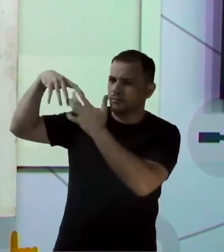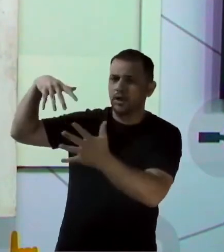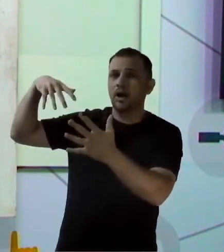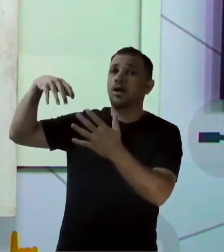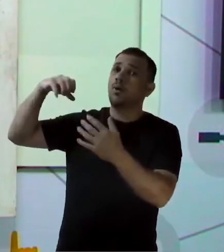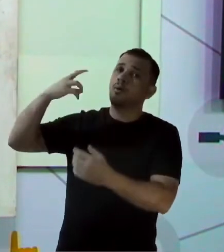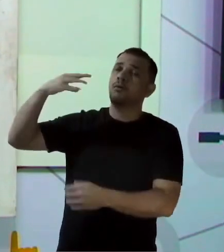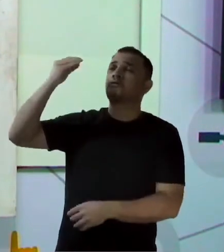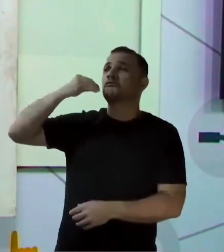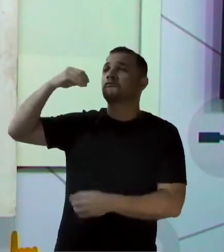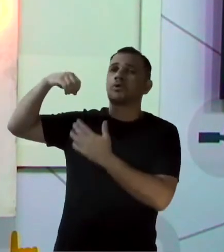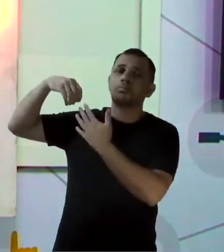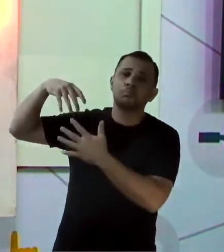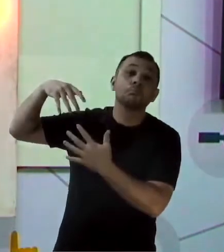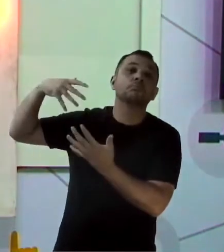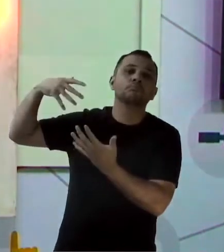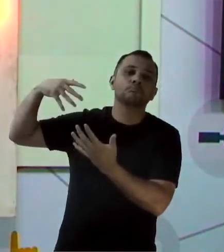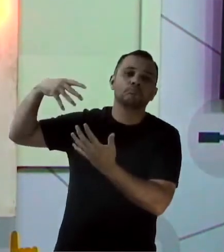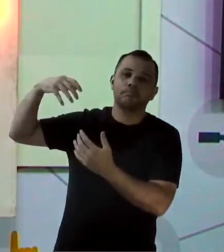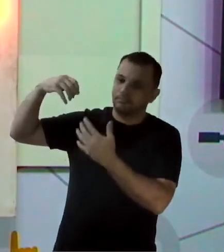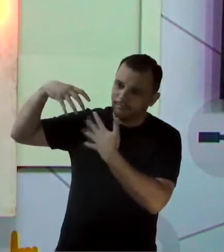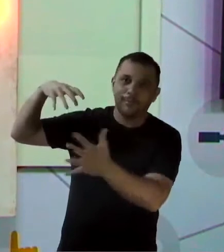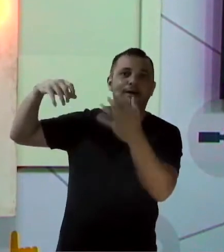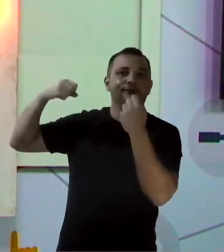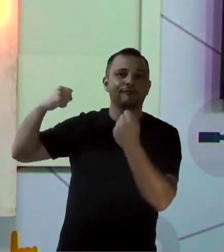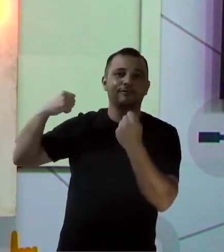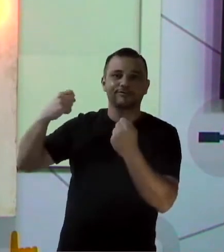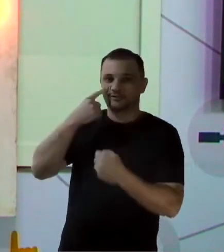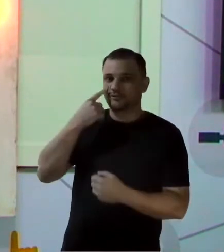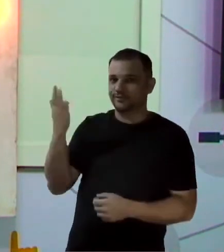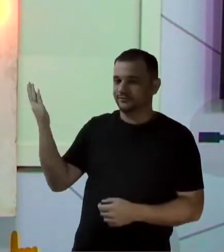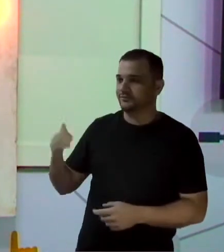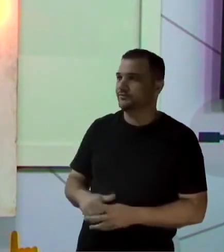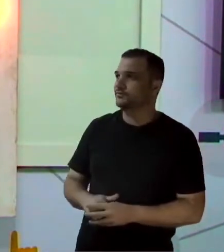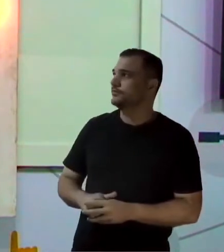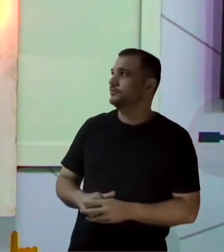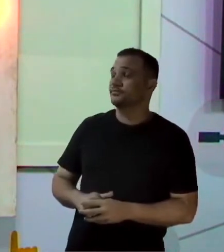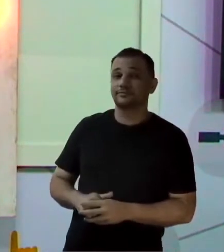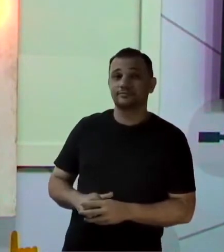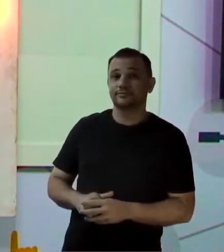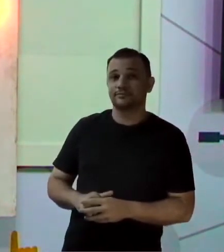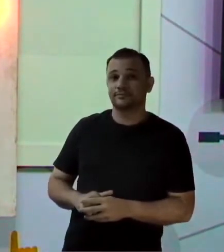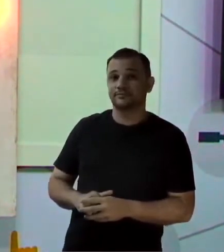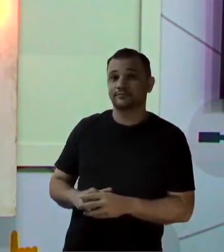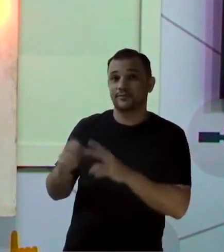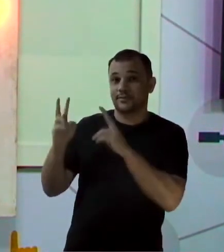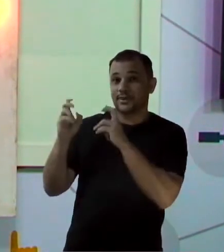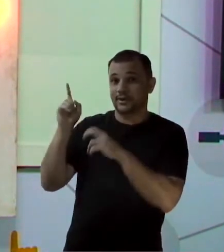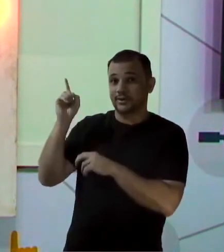Então, eu ligo aqui para os senhores, tá? A gente vai agora para essa prática e vocês vão olhar aqui para mim, ó, as 3 lâmpadas, ó aqui,